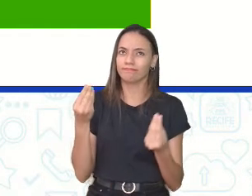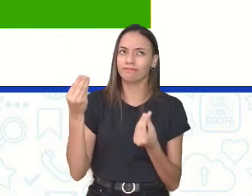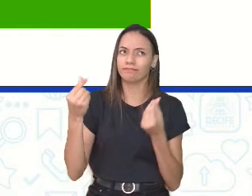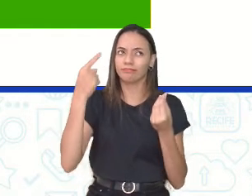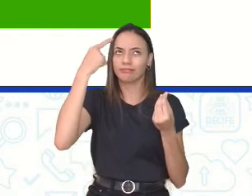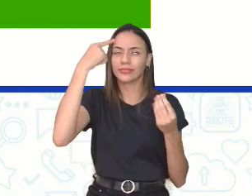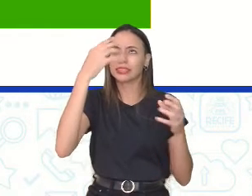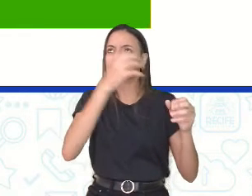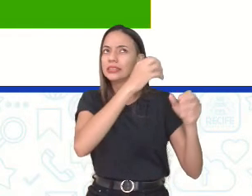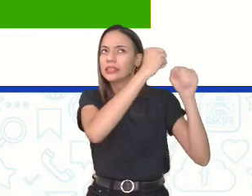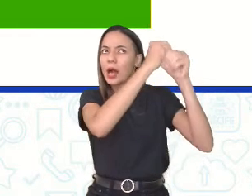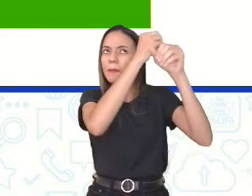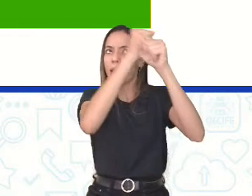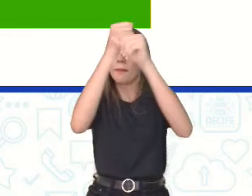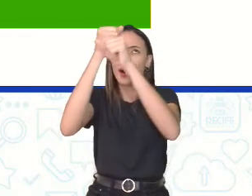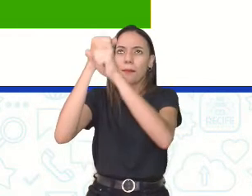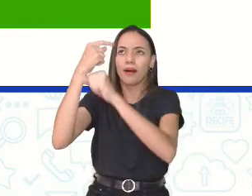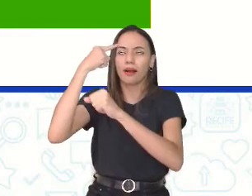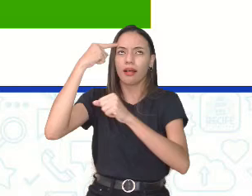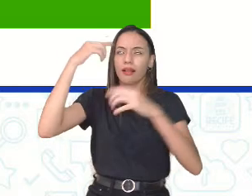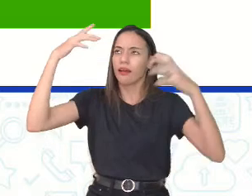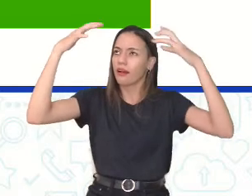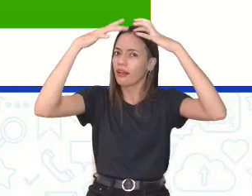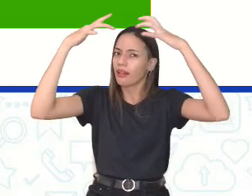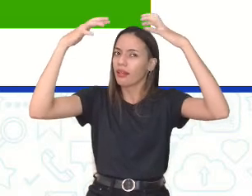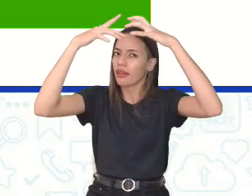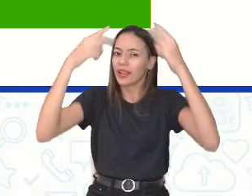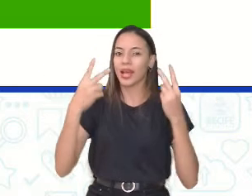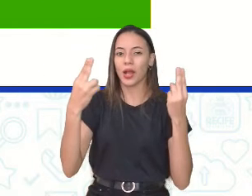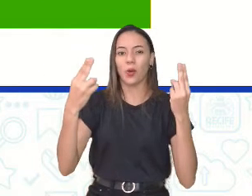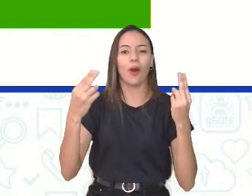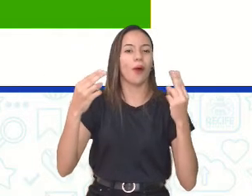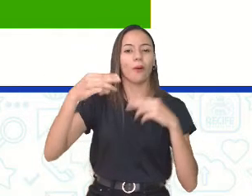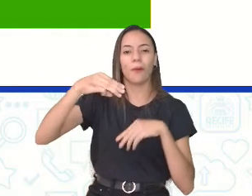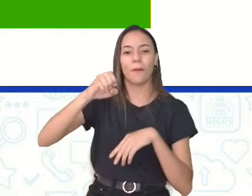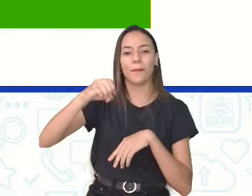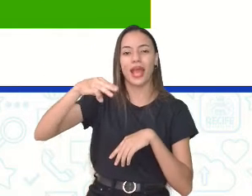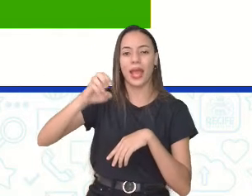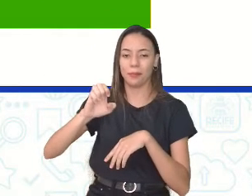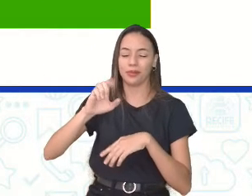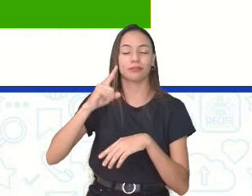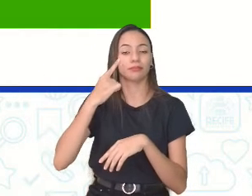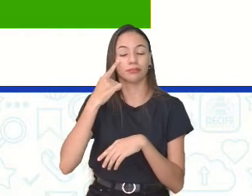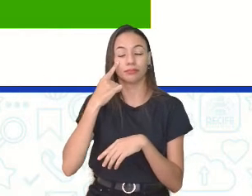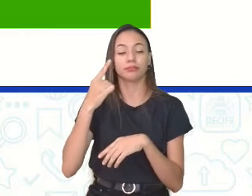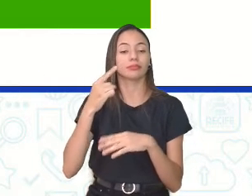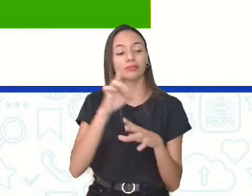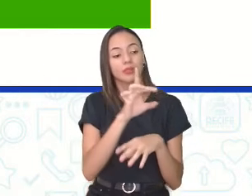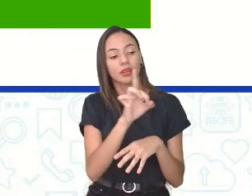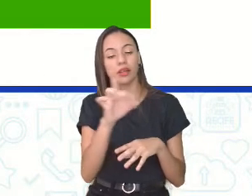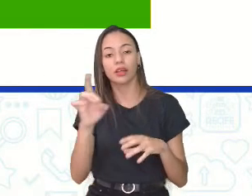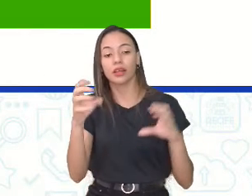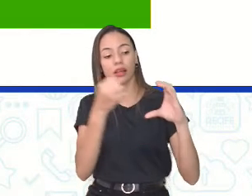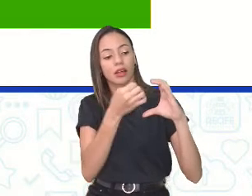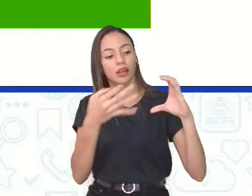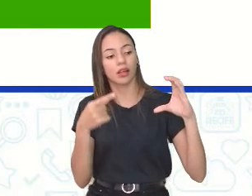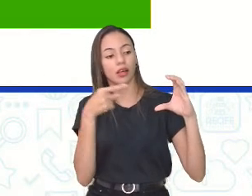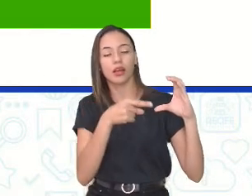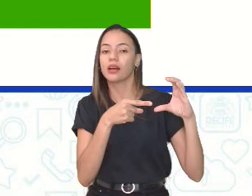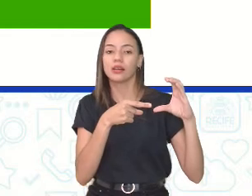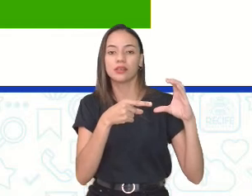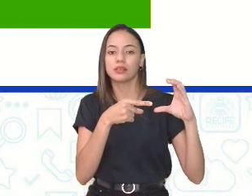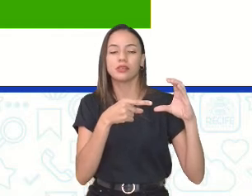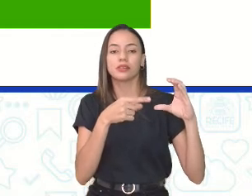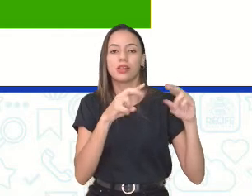cálculos, cálculos mentais. Que nem o meme da Nazaré. Então, vamos lá de novo. Cada característica vai ser determinada por um par